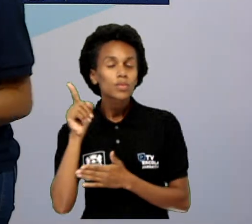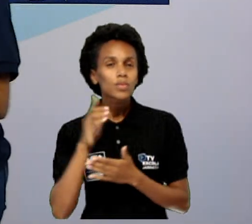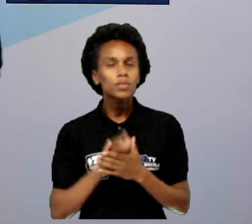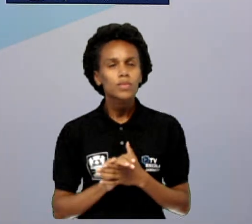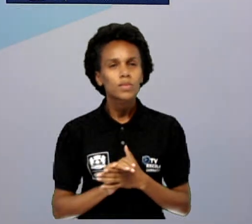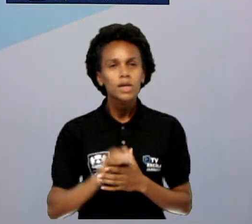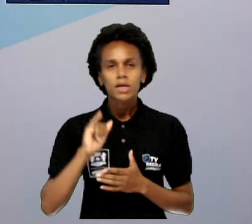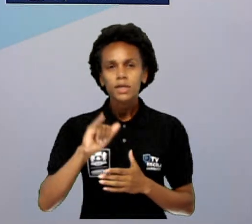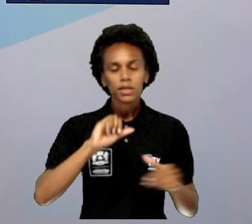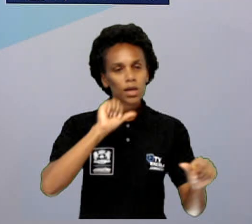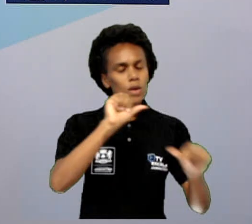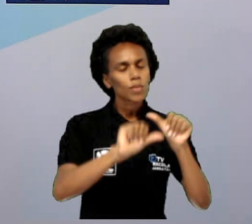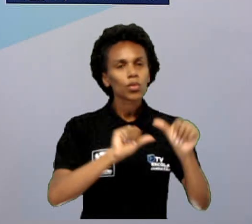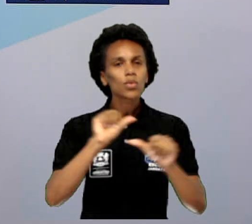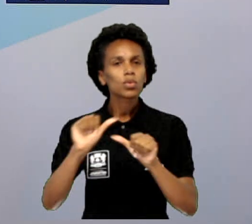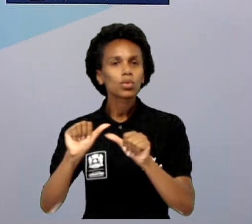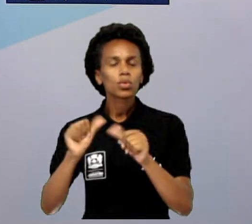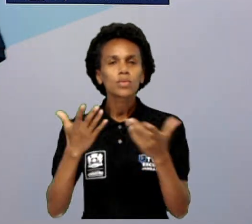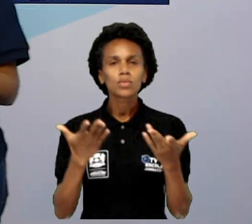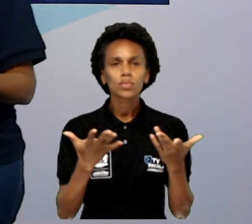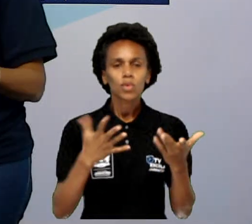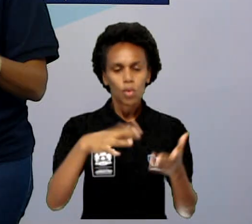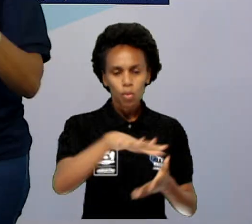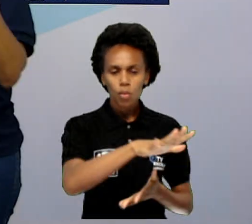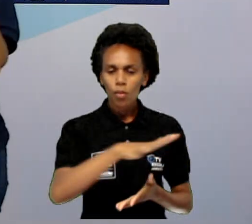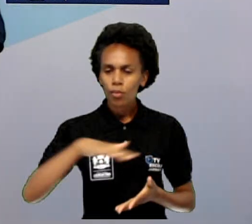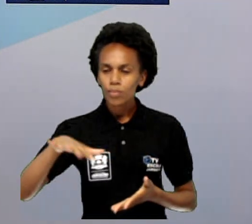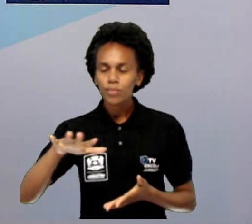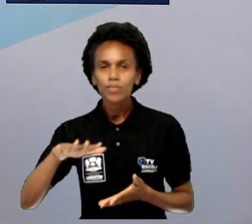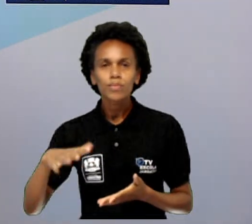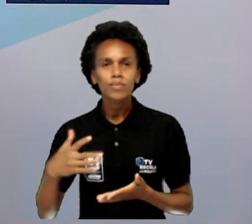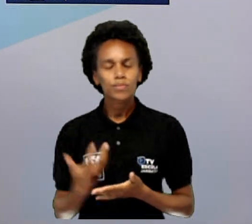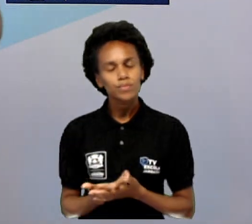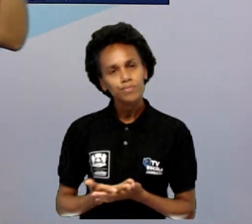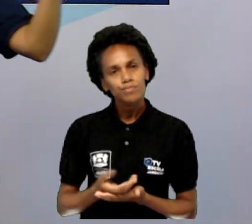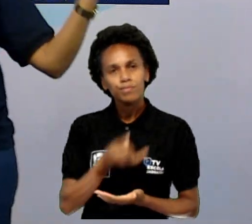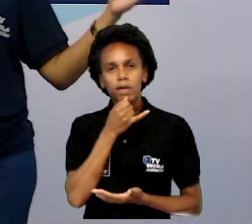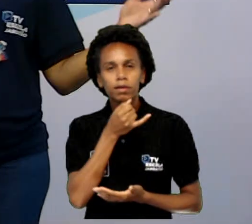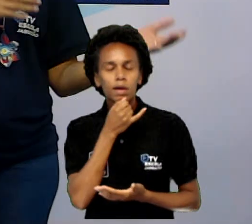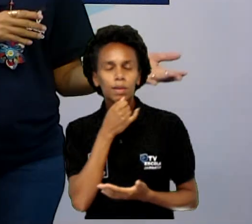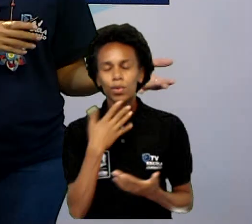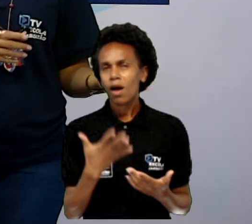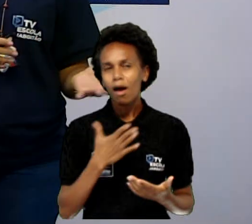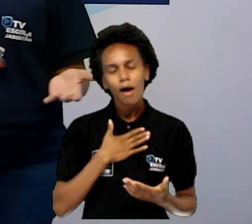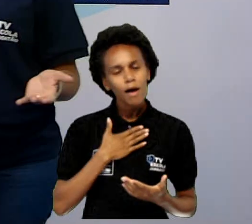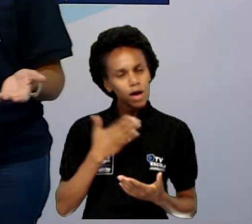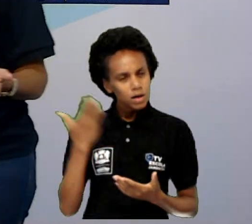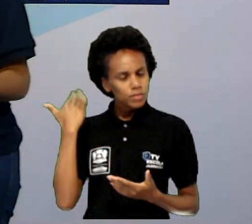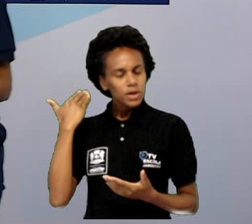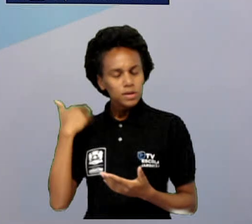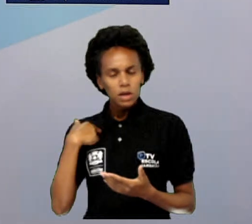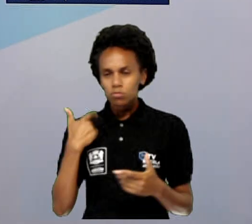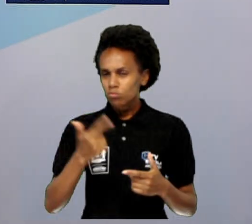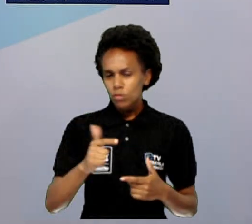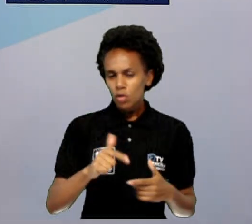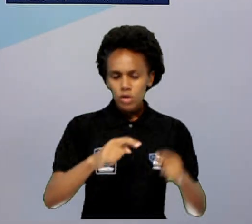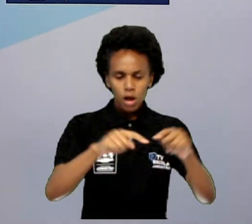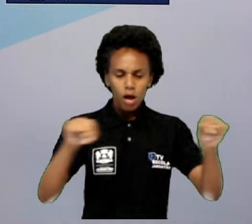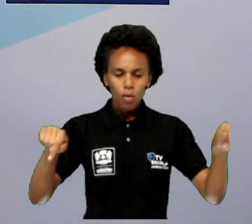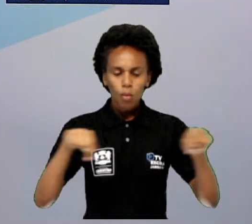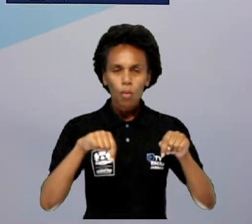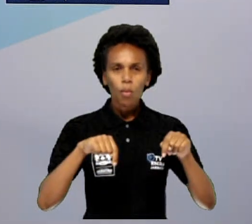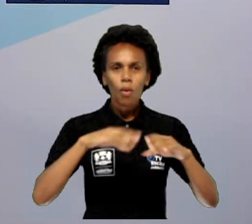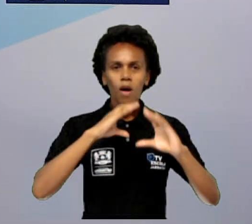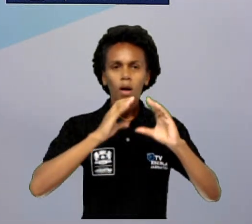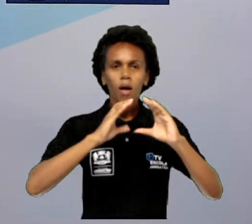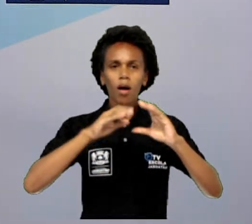tempo não tinha quadra, por exemplo, tá? Então, quer dizer que foi construída uma quadra depois que ele saiu da escola, né?